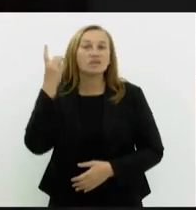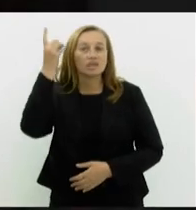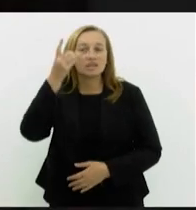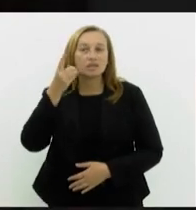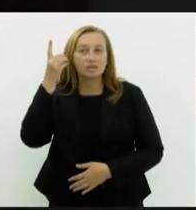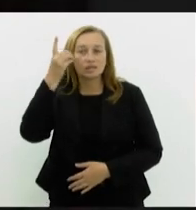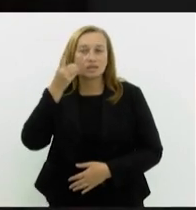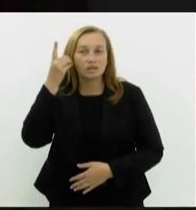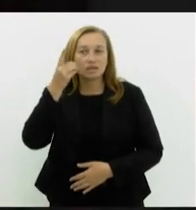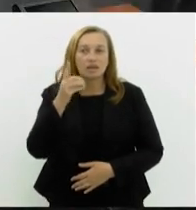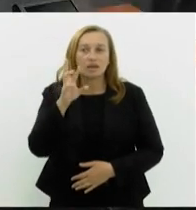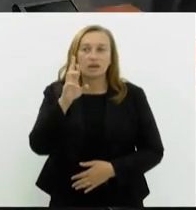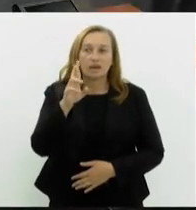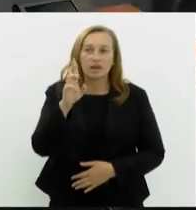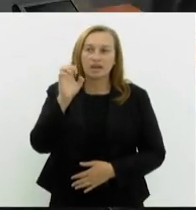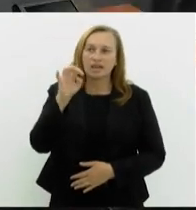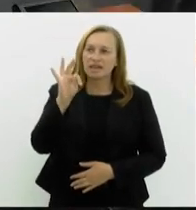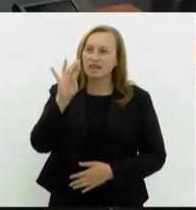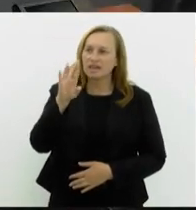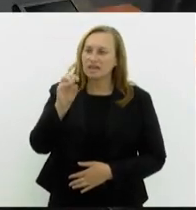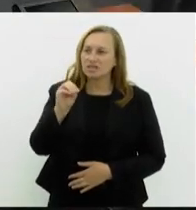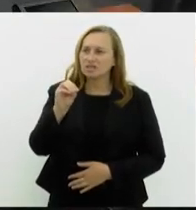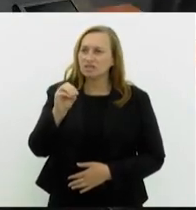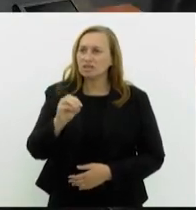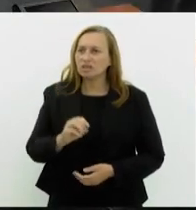Deputado Renato Miranda.